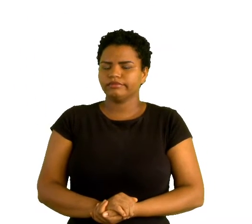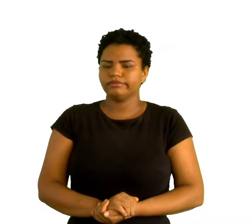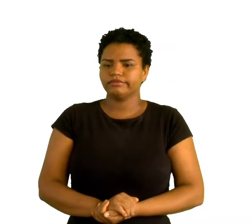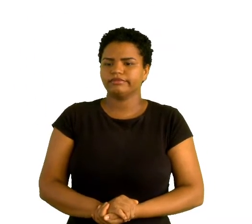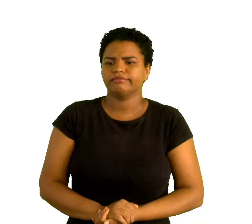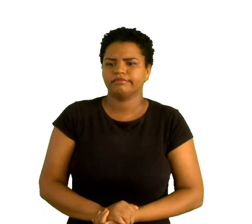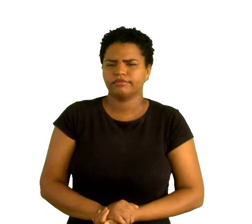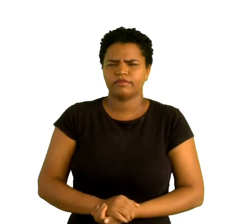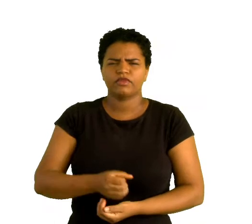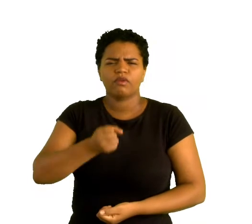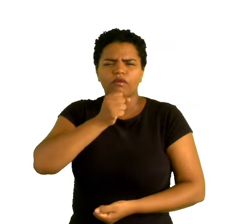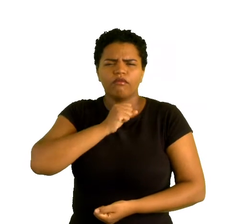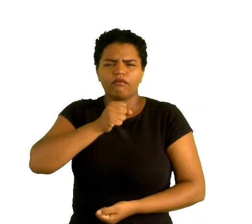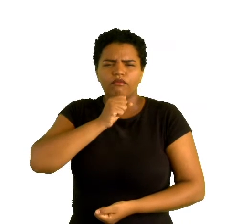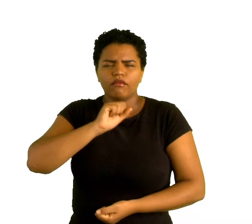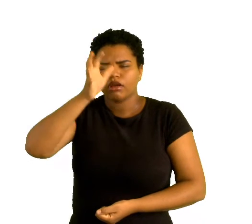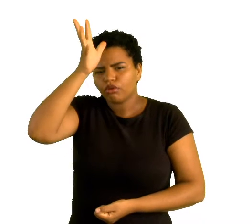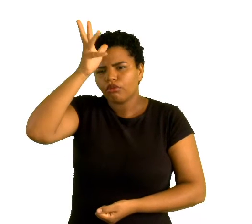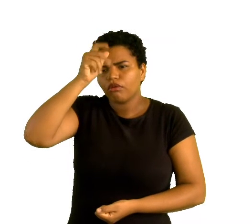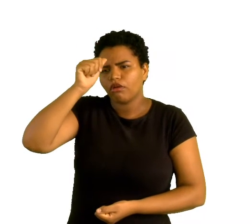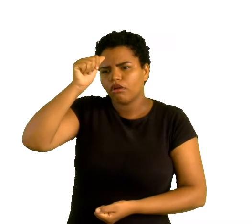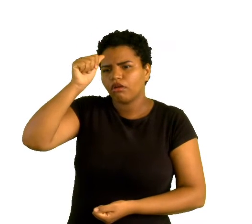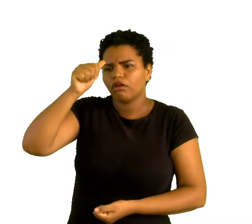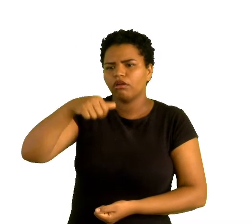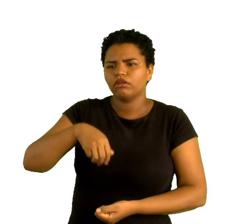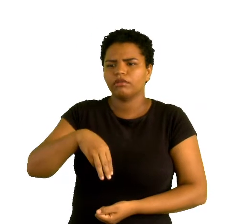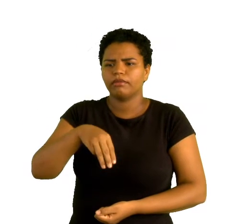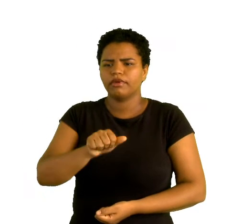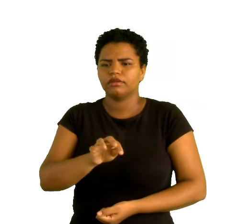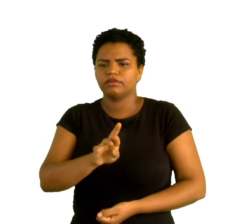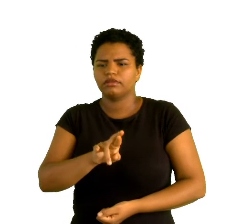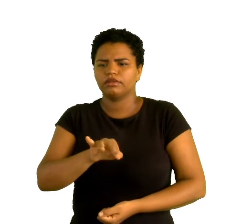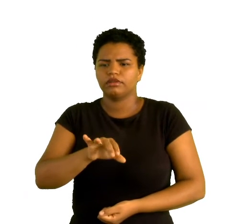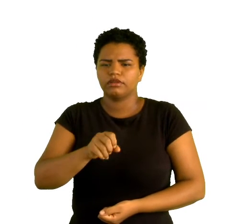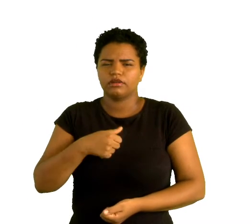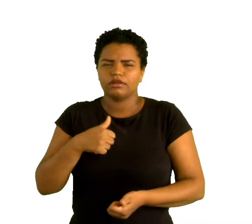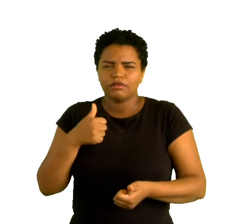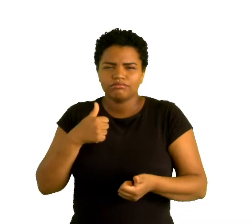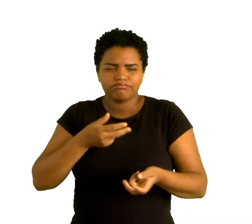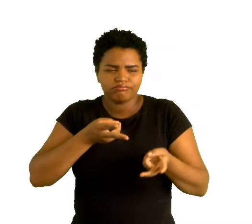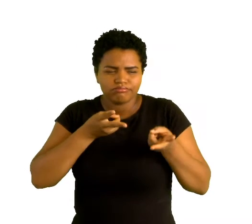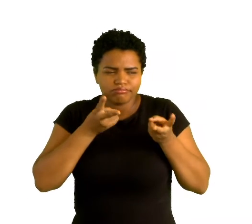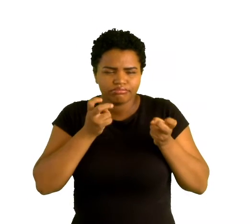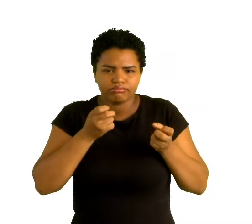Um velho galo matreiro, percebendo a aproximação da raposa,